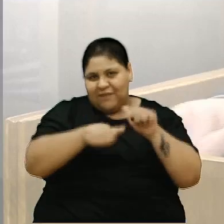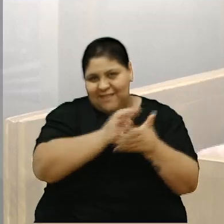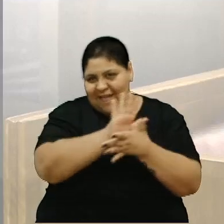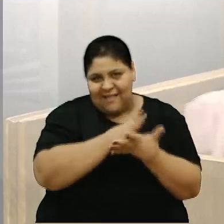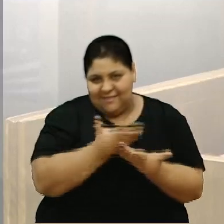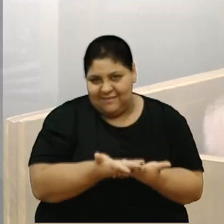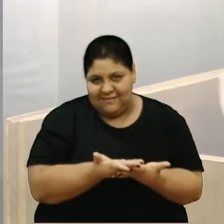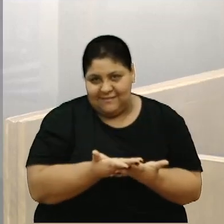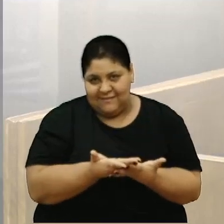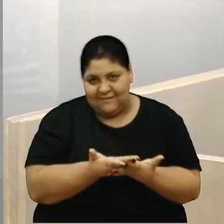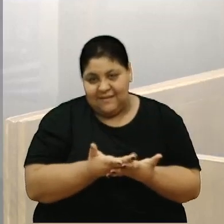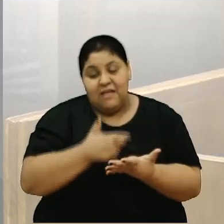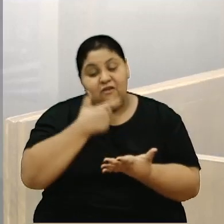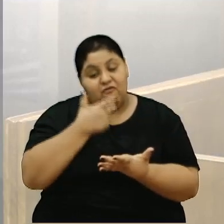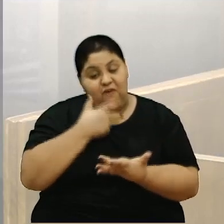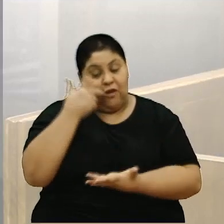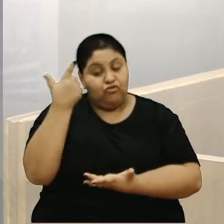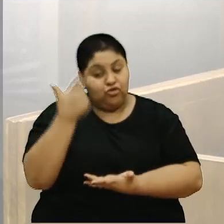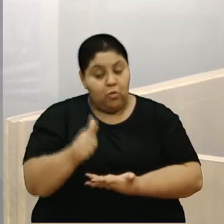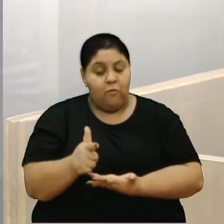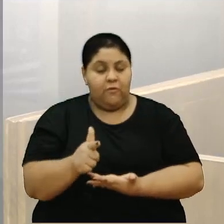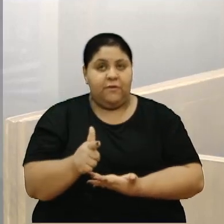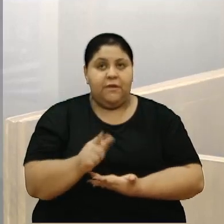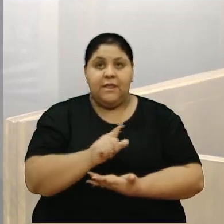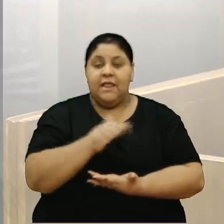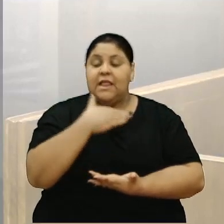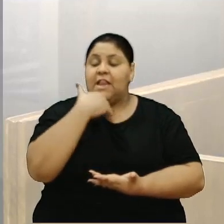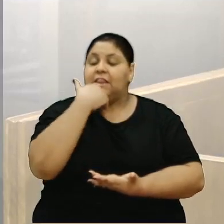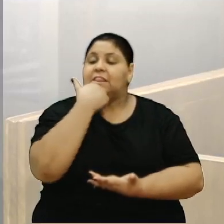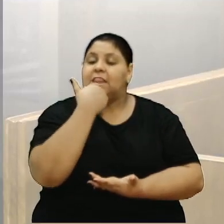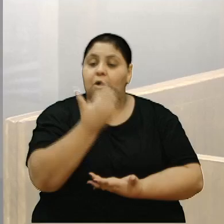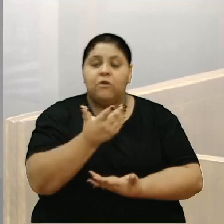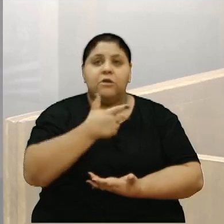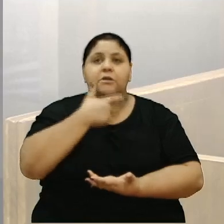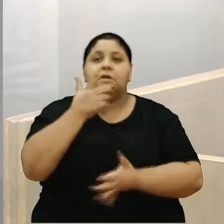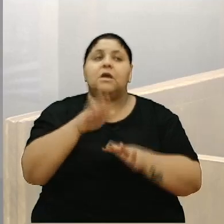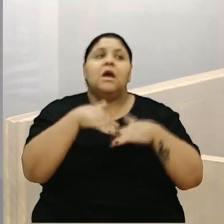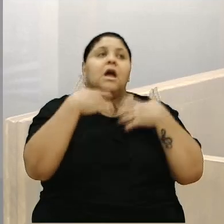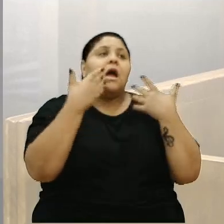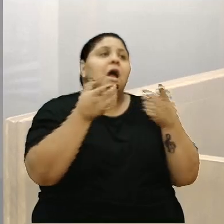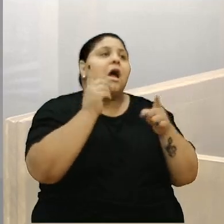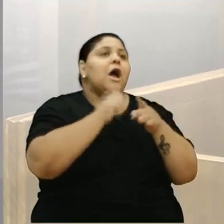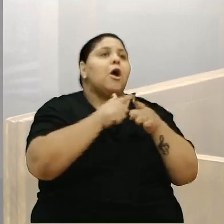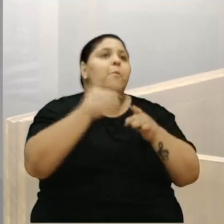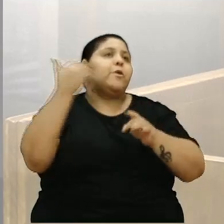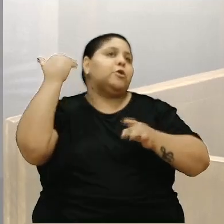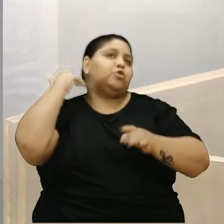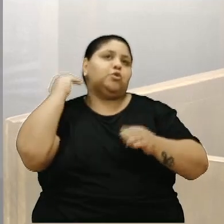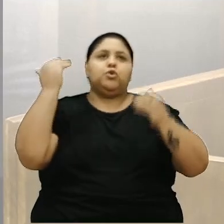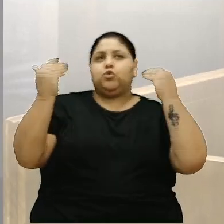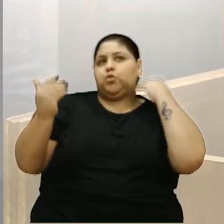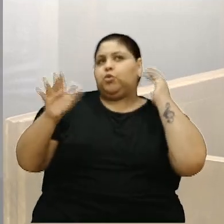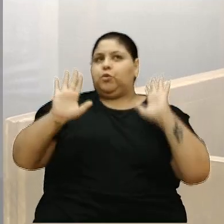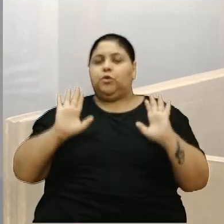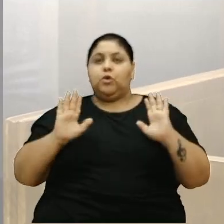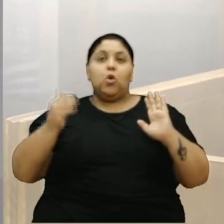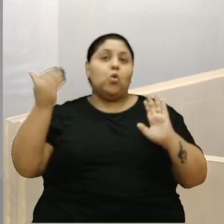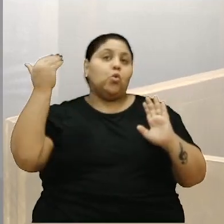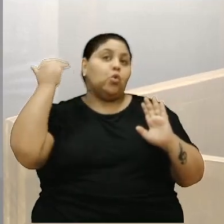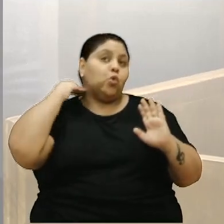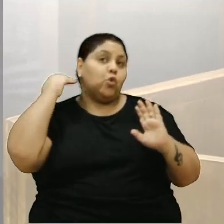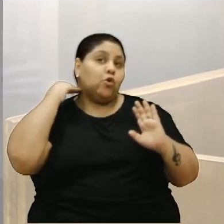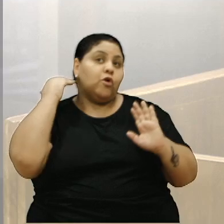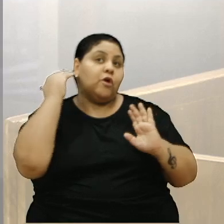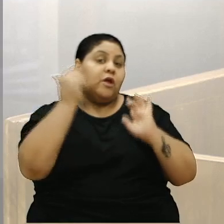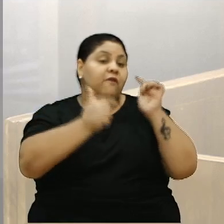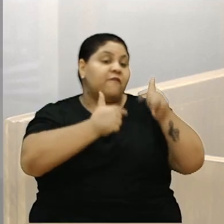E volto aqui a repetir. Não adianta ficar dizendo, porque os juízes, os juízes